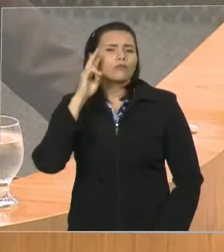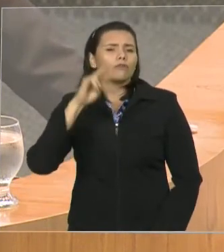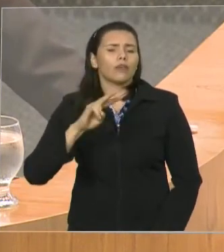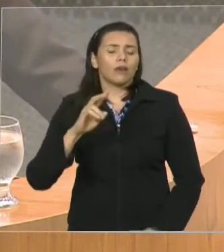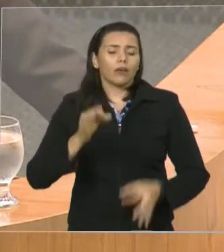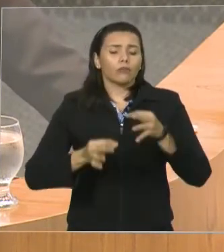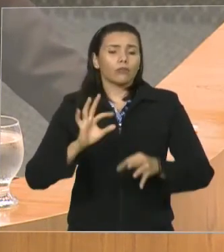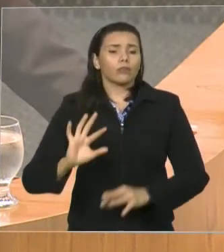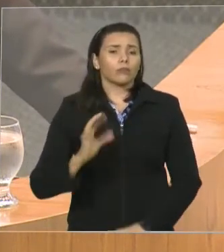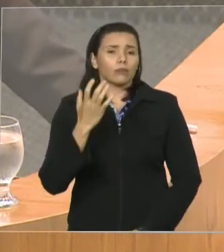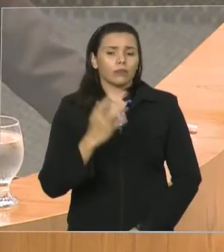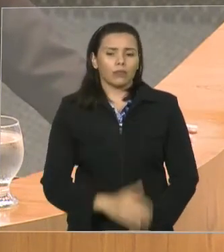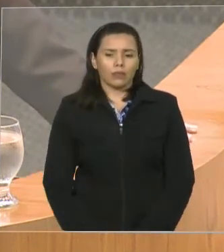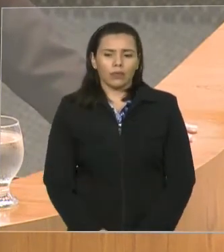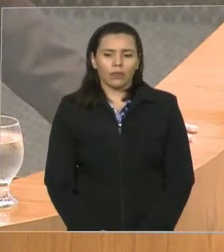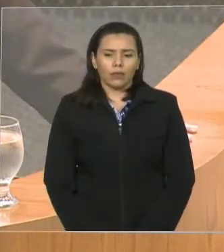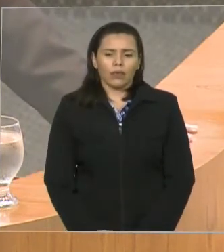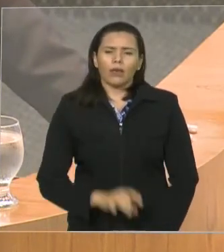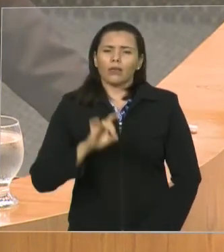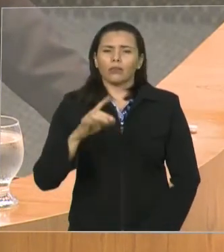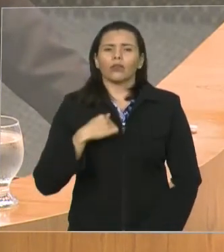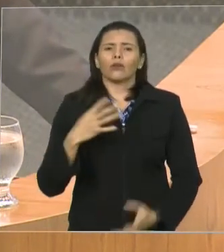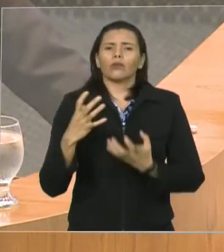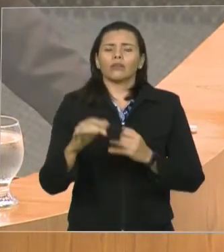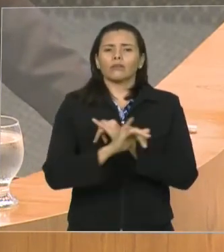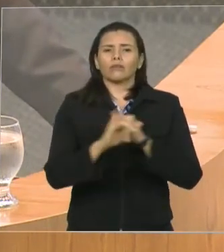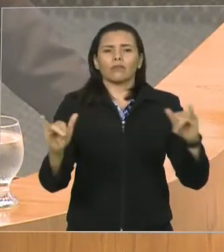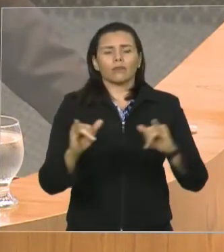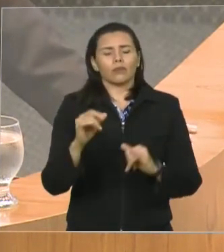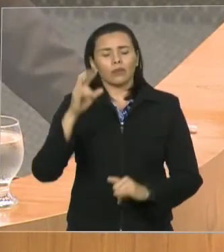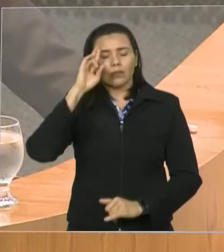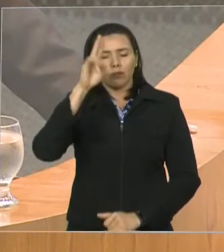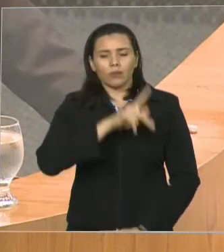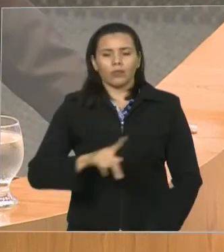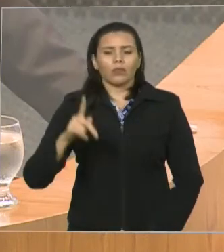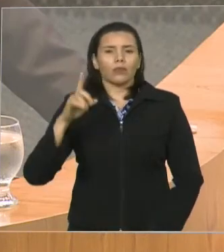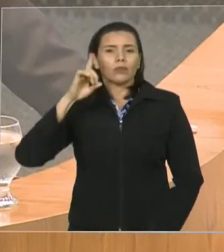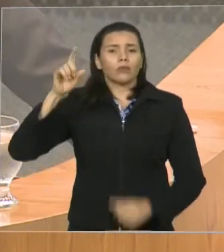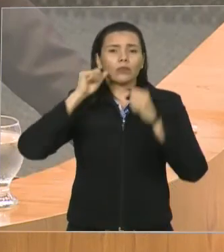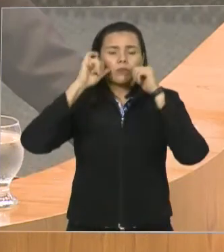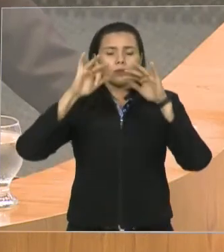Era o que tinha para o momento, senhor presidente. Que Deus abençoe a todos. Uma ótima quarta-feira.